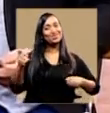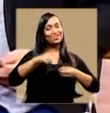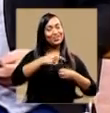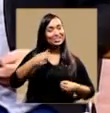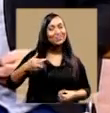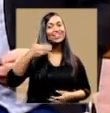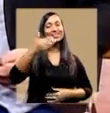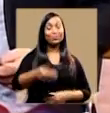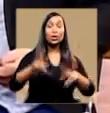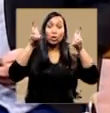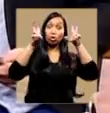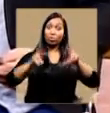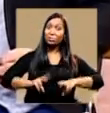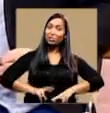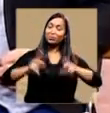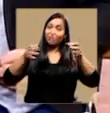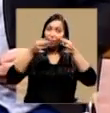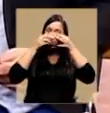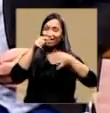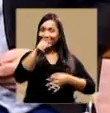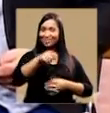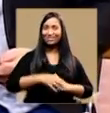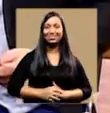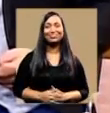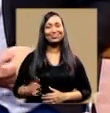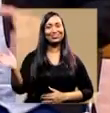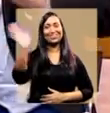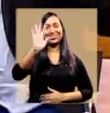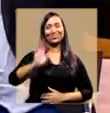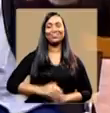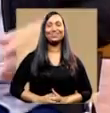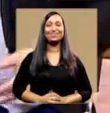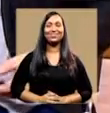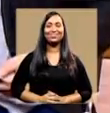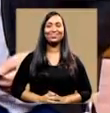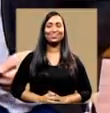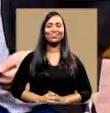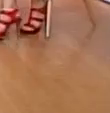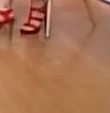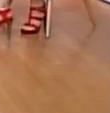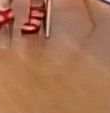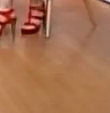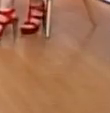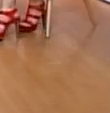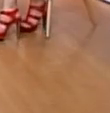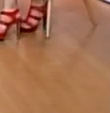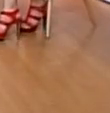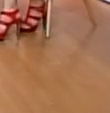E a gente volta semana que vem com outro assunto de interesse para você. Tchau! Tchau!